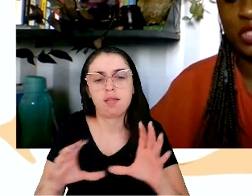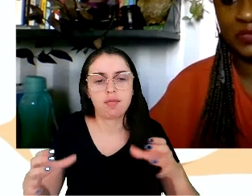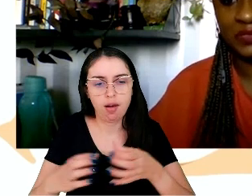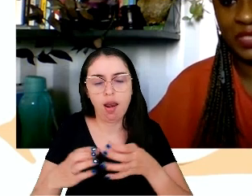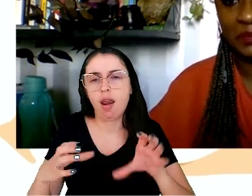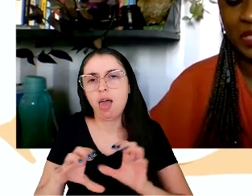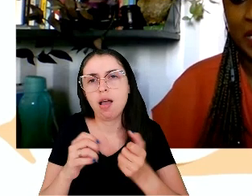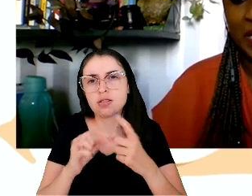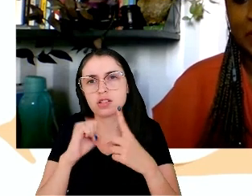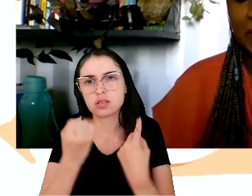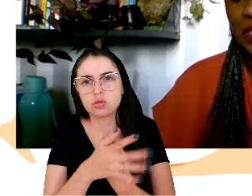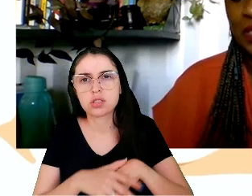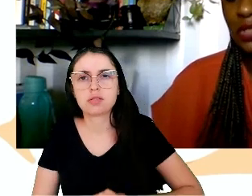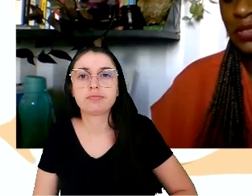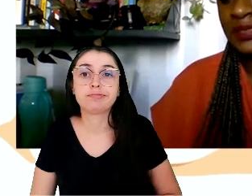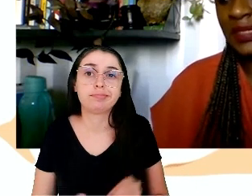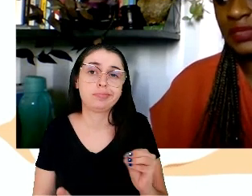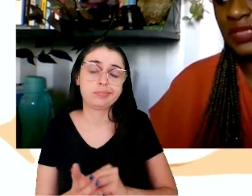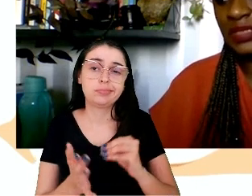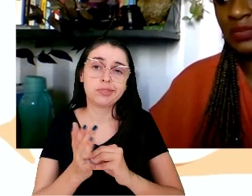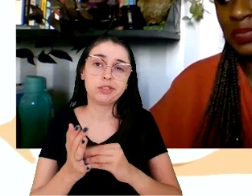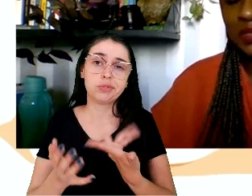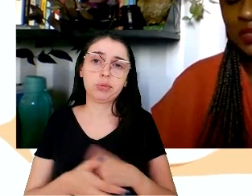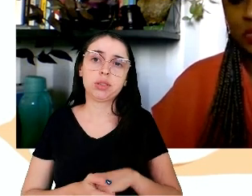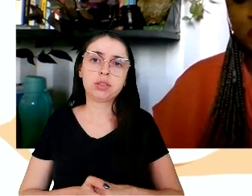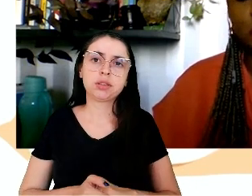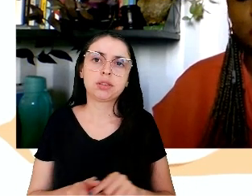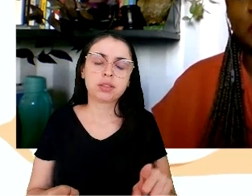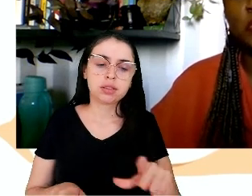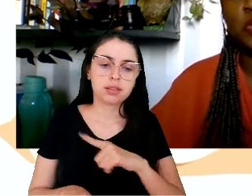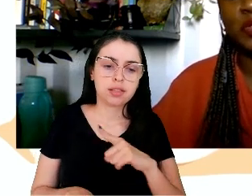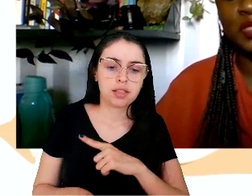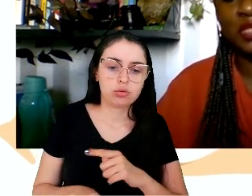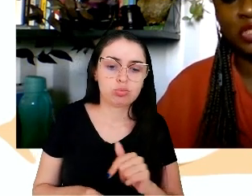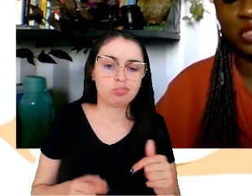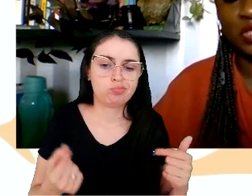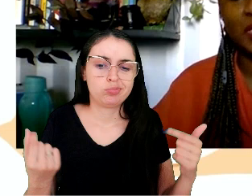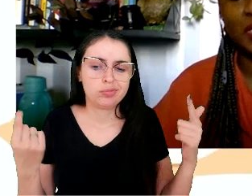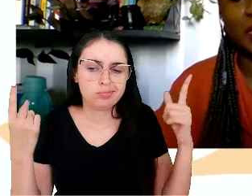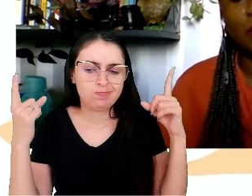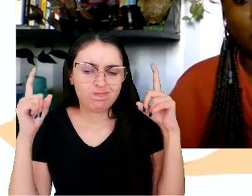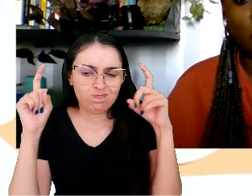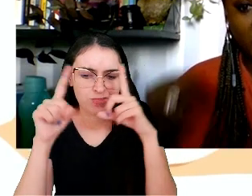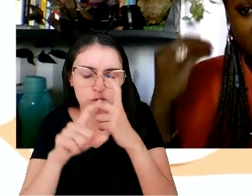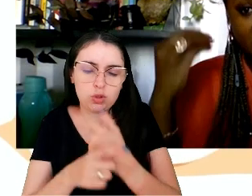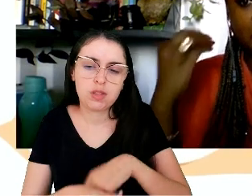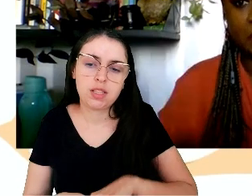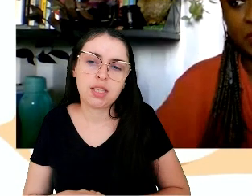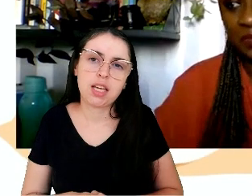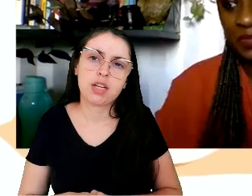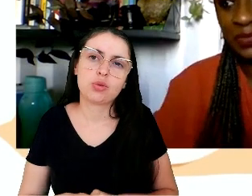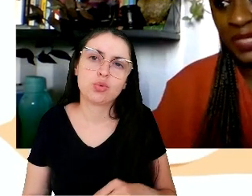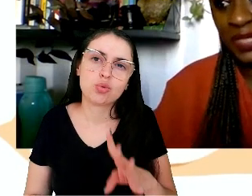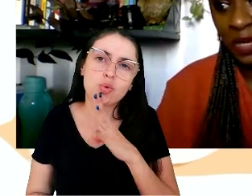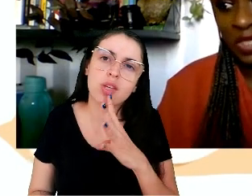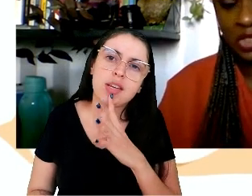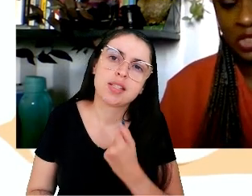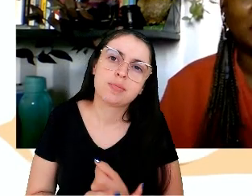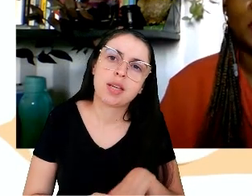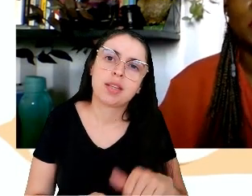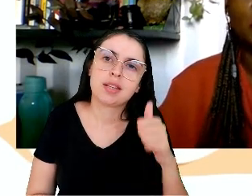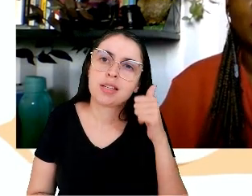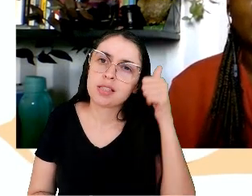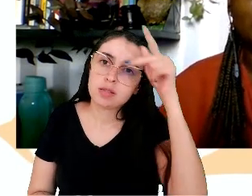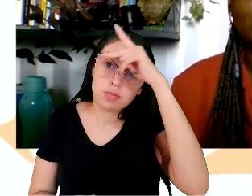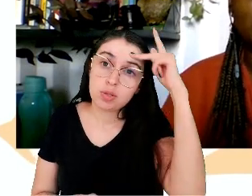afunilar realmente as vulnerabilidades. Nós temos ainda no país uma dificuldade muito grande em relação ao conhecimento das pessoas